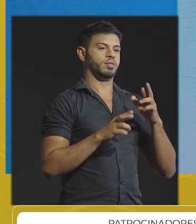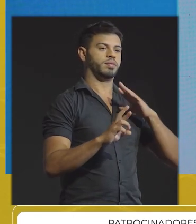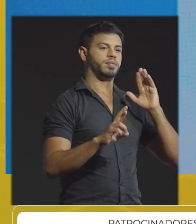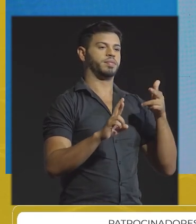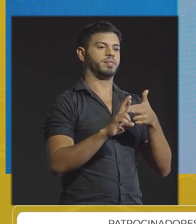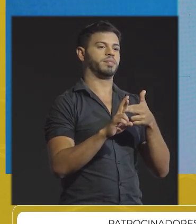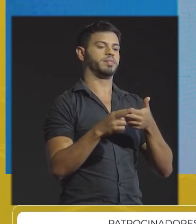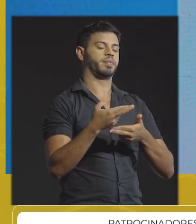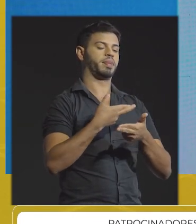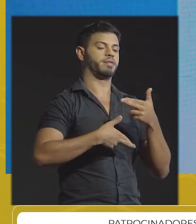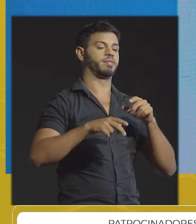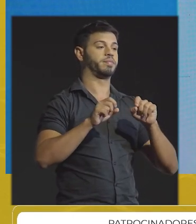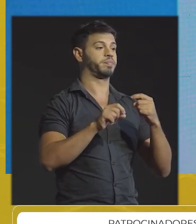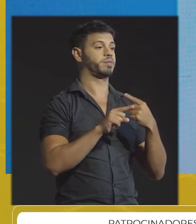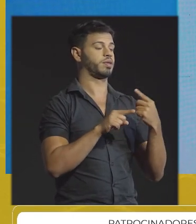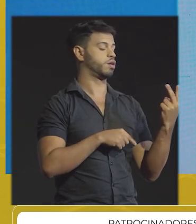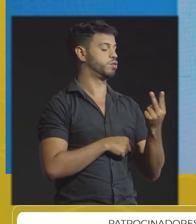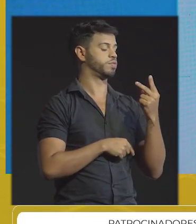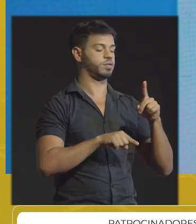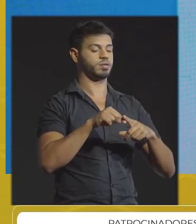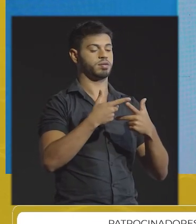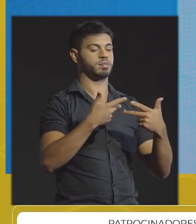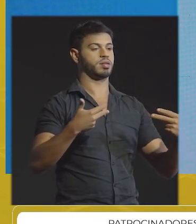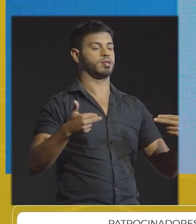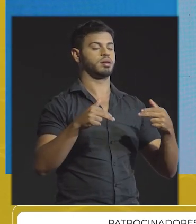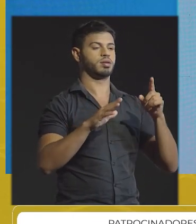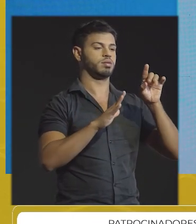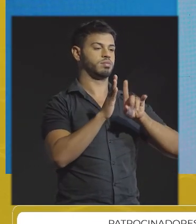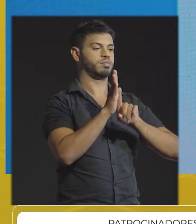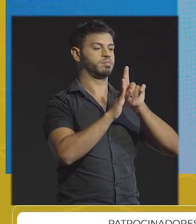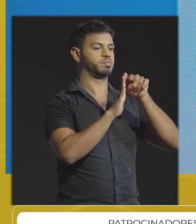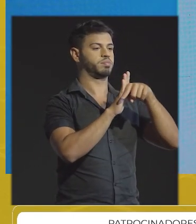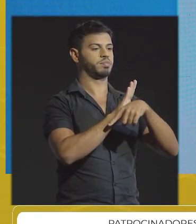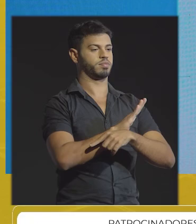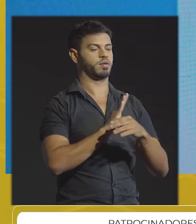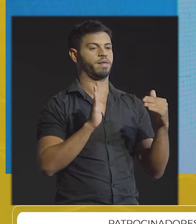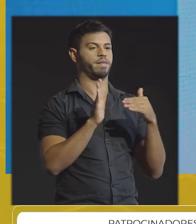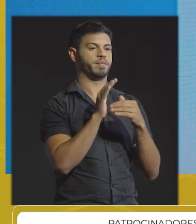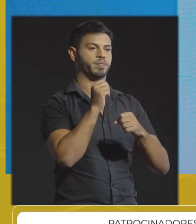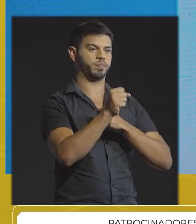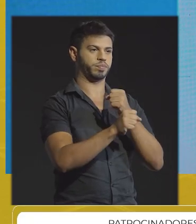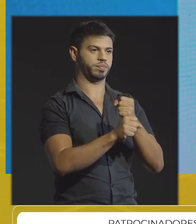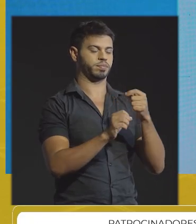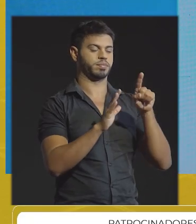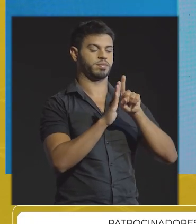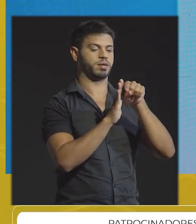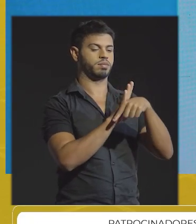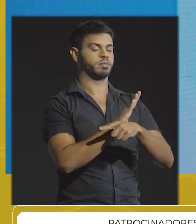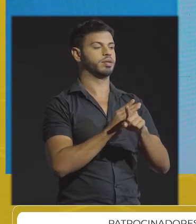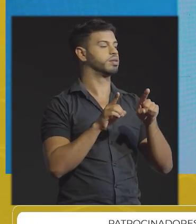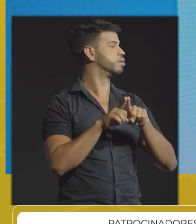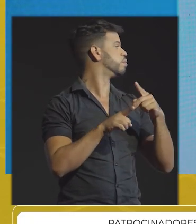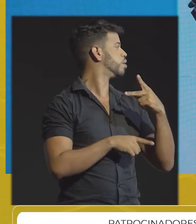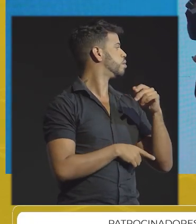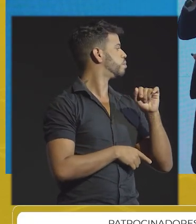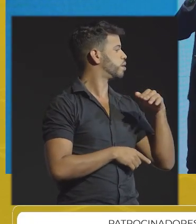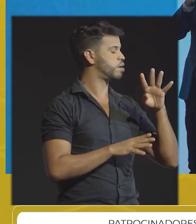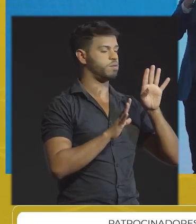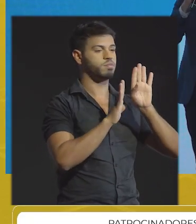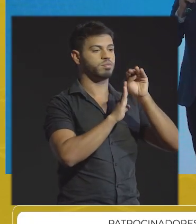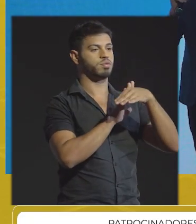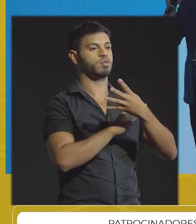cenário porque os preços dos equipamentos caíram absurdamente no último ano né o preço do painel caiu mais de